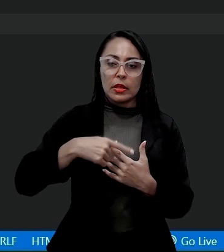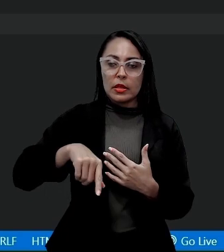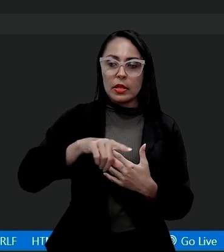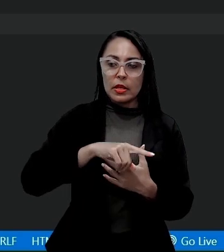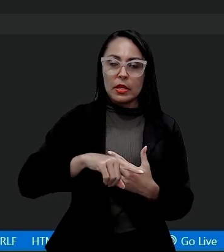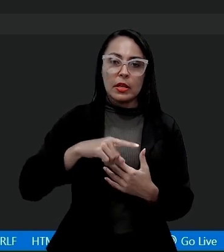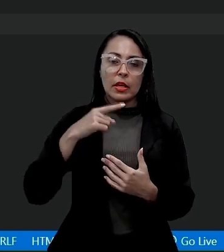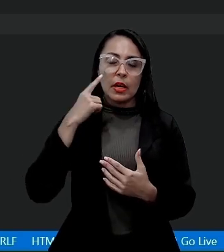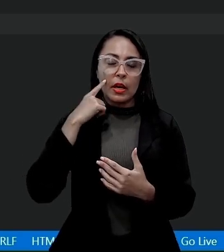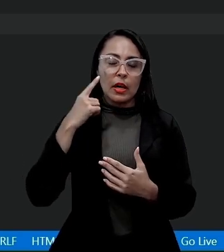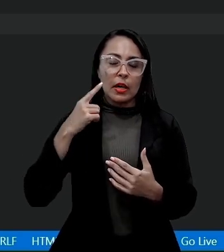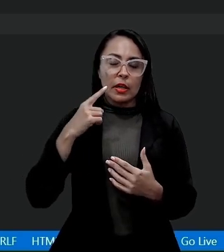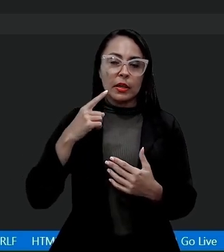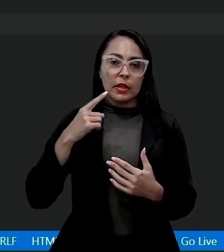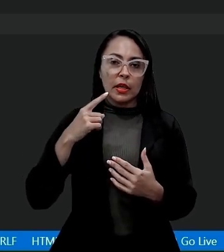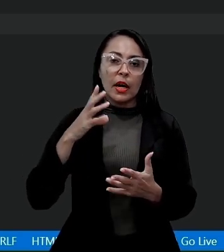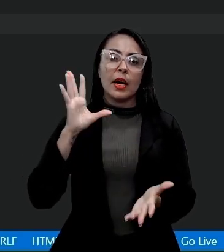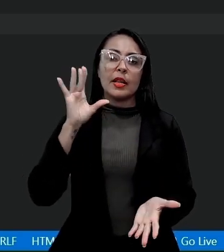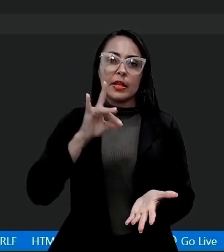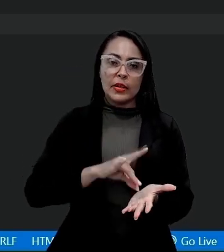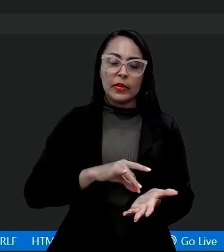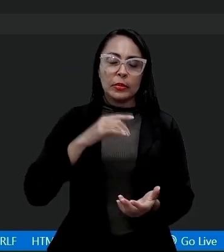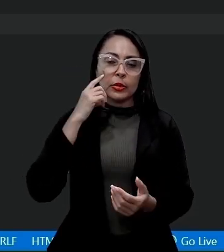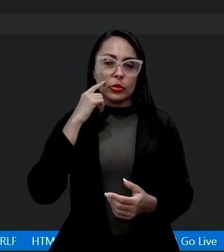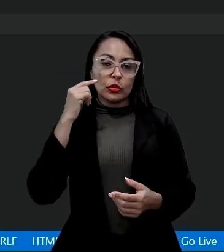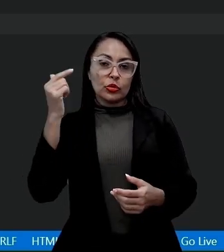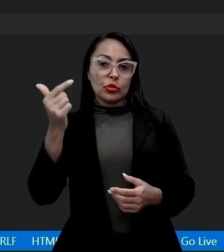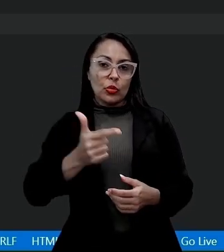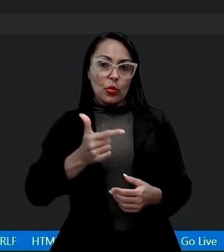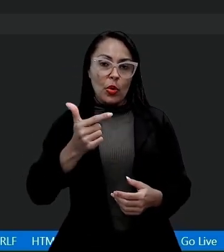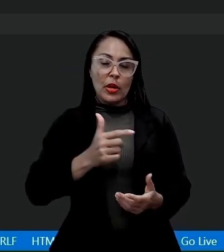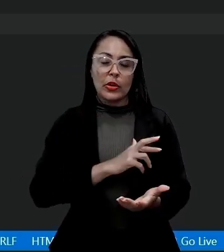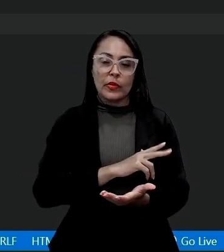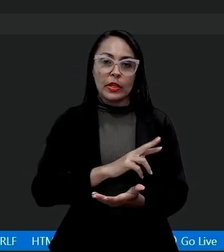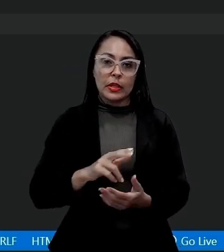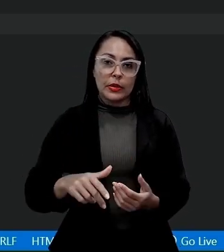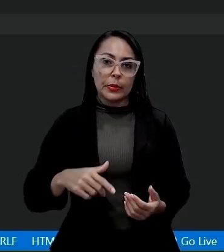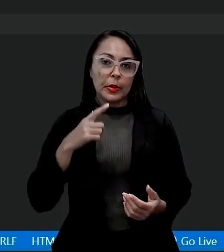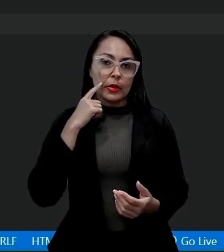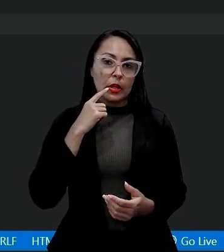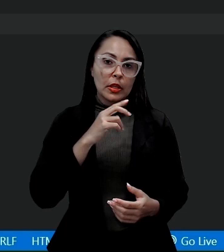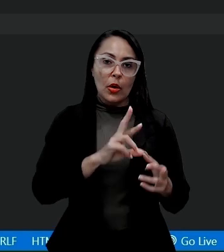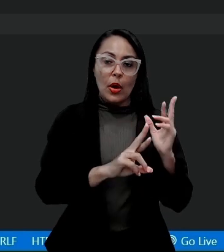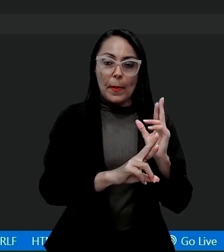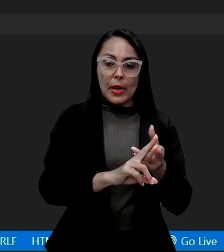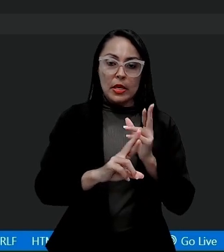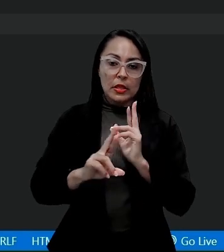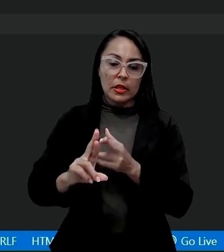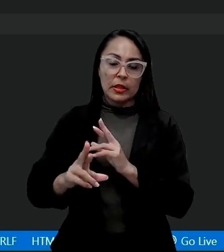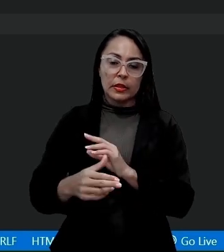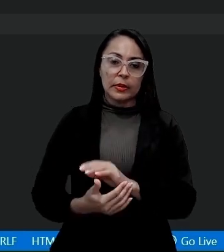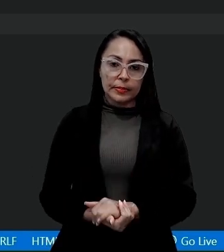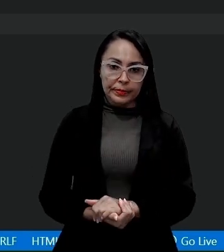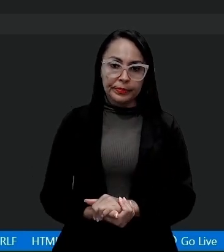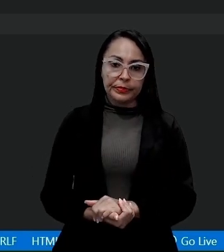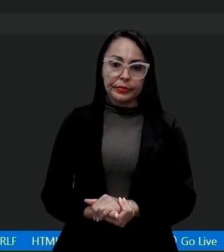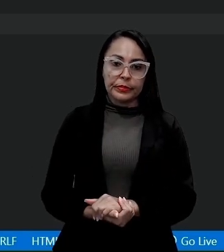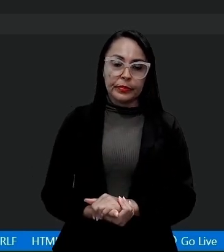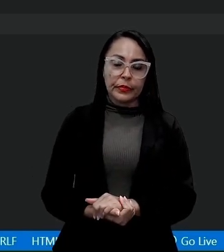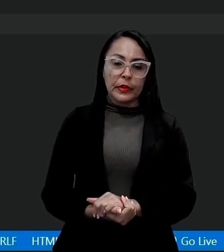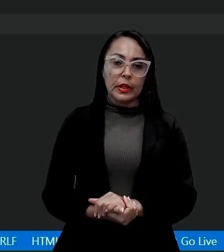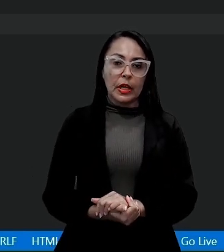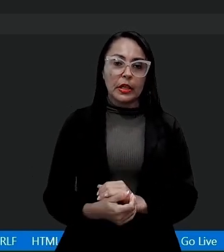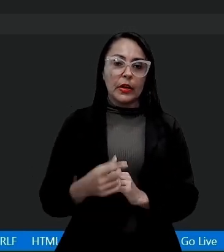a seguinte tarefa: possuir duas variáveis, uma para representar o poder do Jedi e outra para determinar o poder